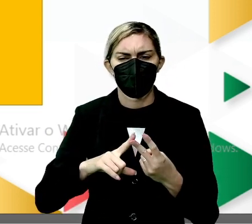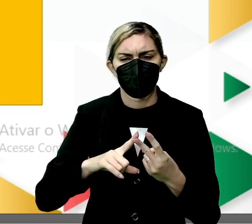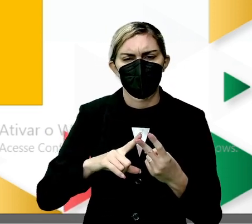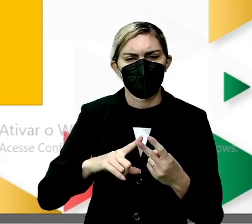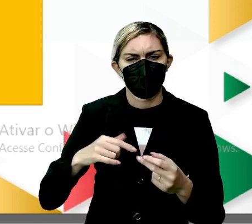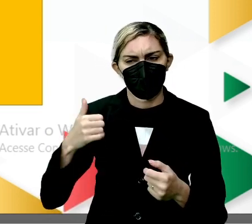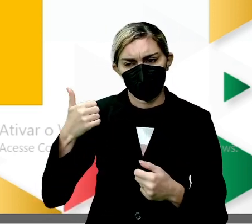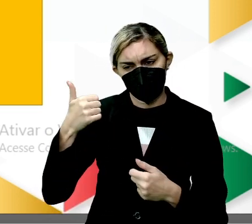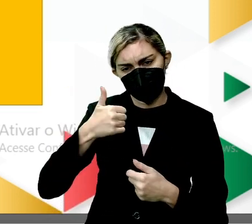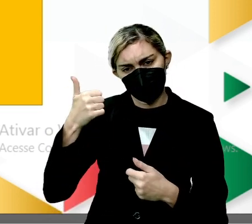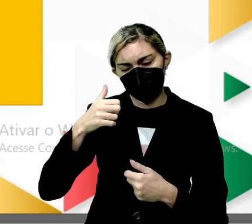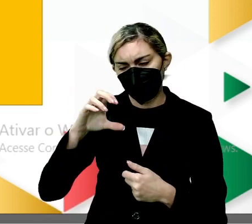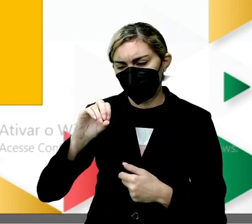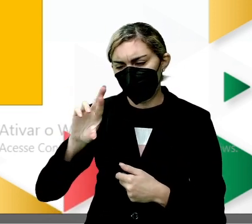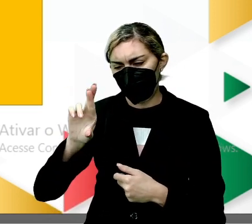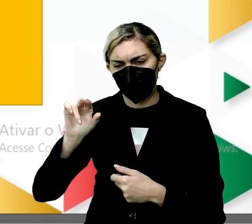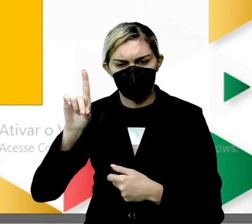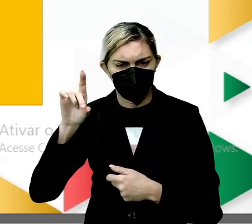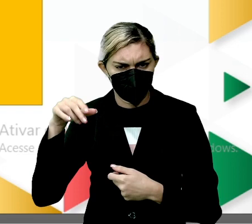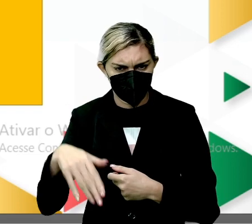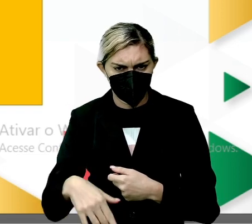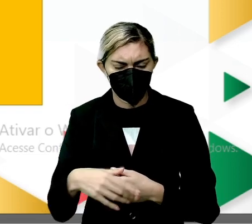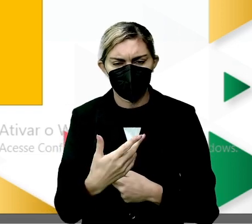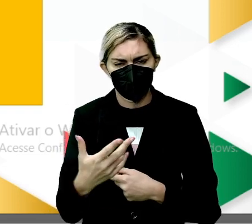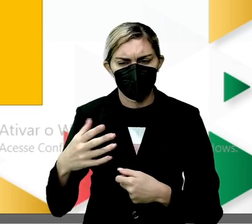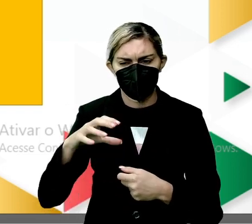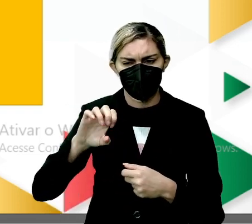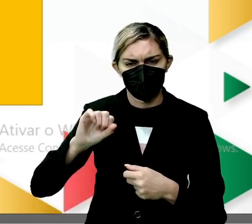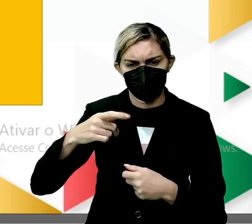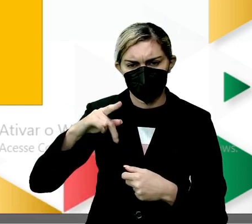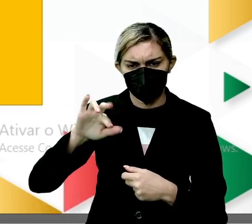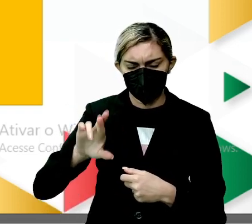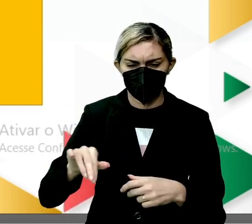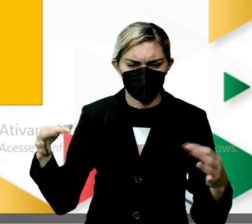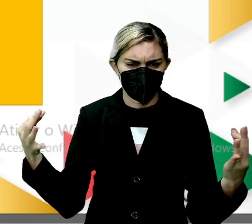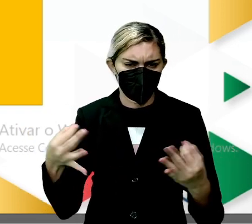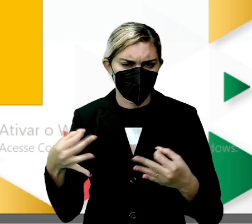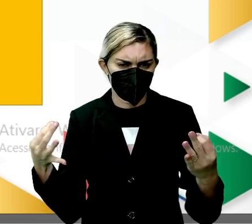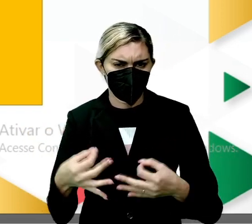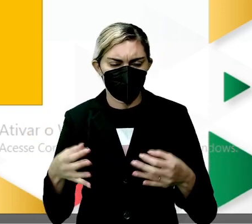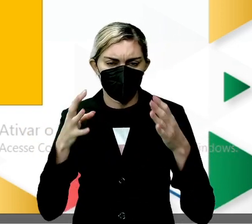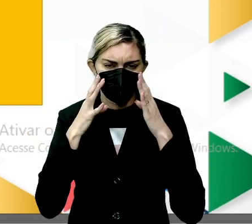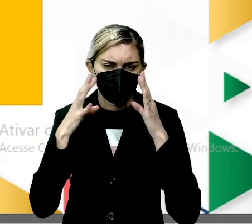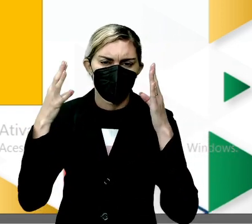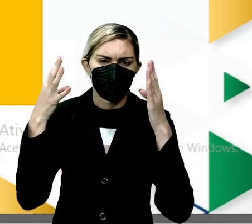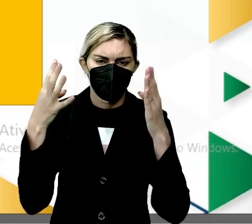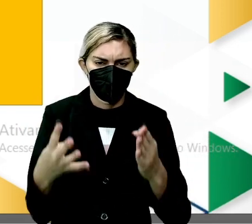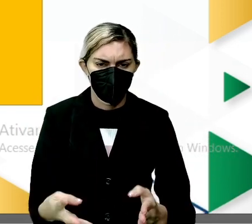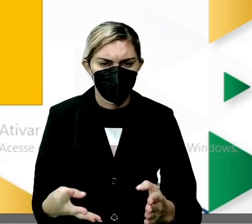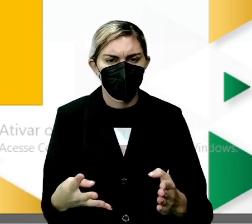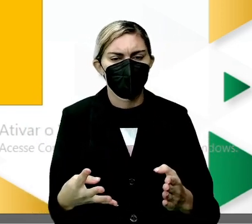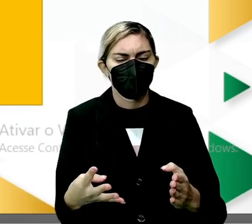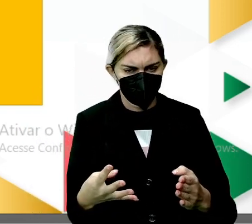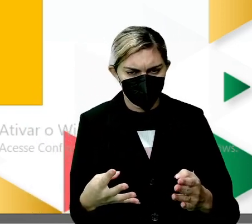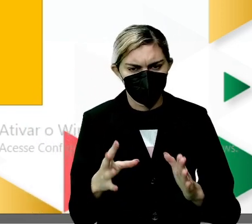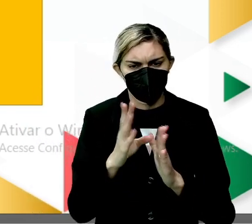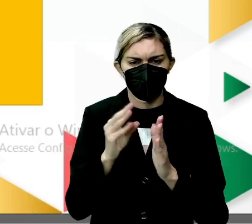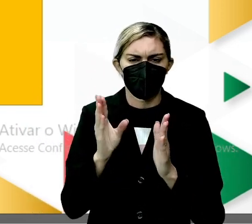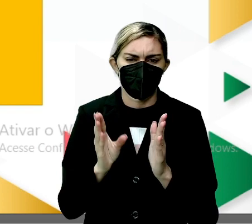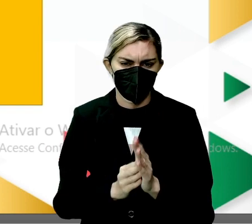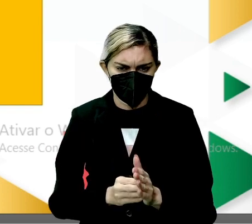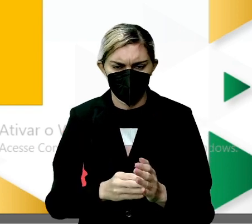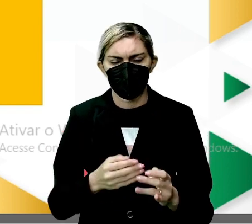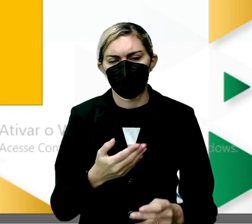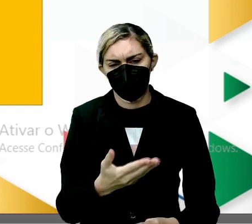primeira ordem, considerados espíritos perfeitos. Então, prestem bem atenção. Então, são conteúdos,